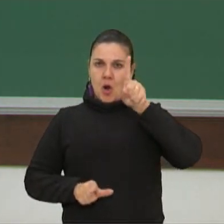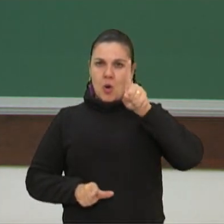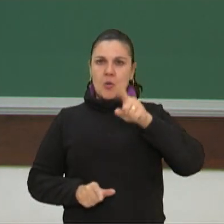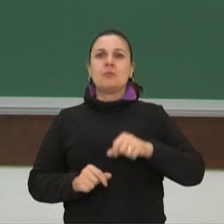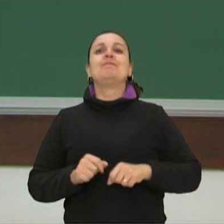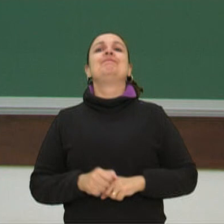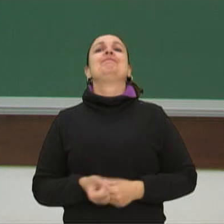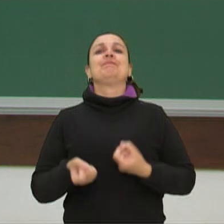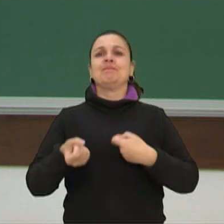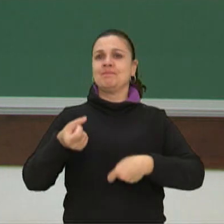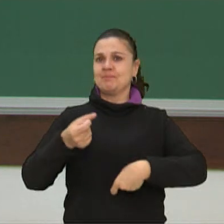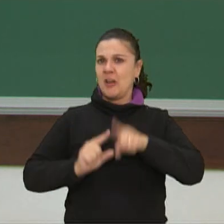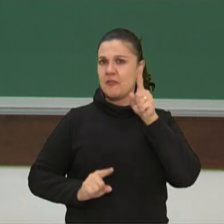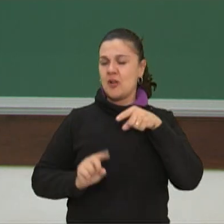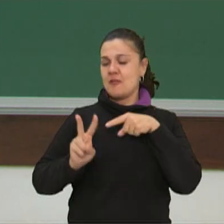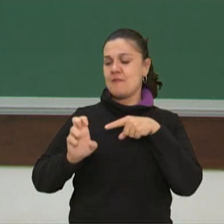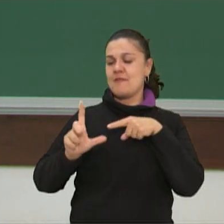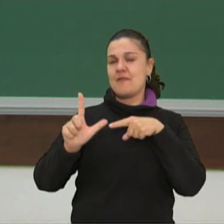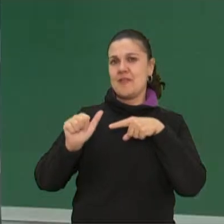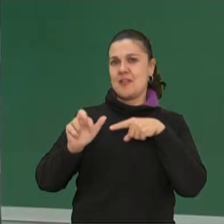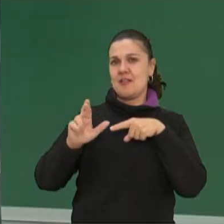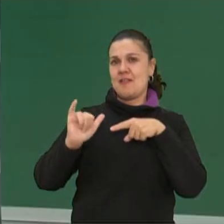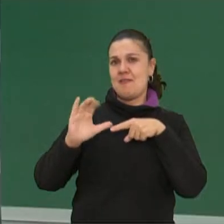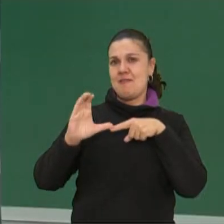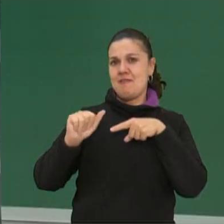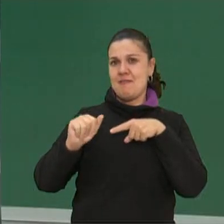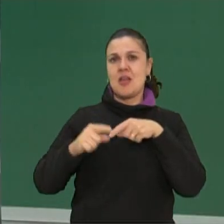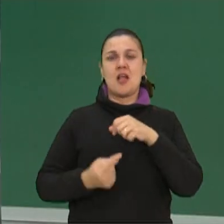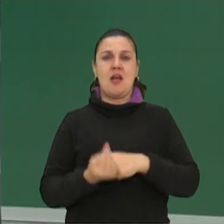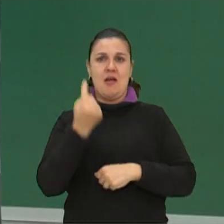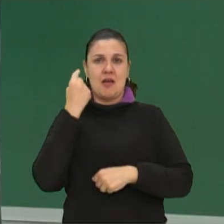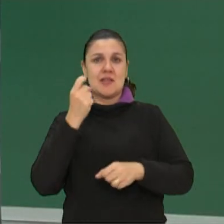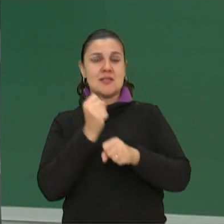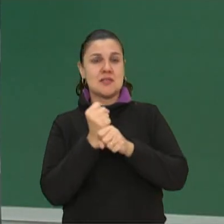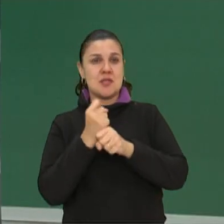A revolta de Vila Rica, lá no ano de